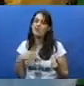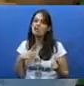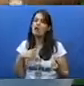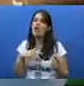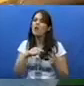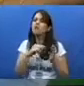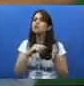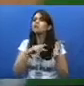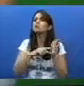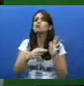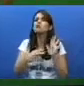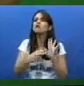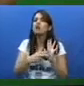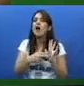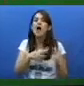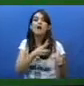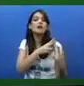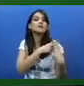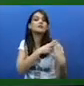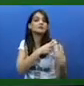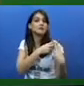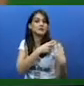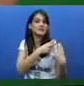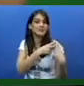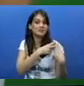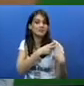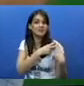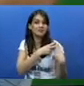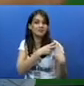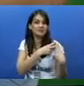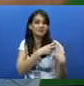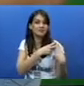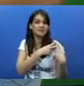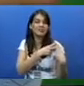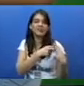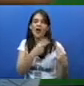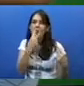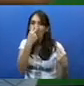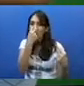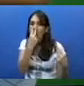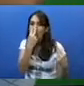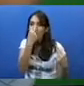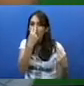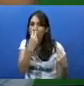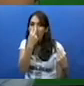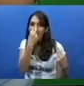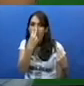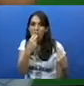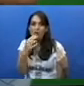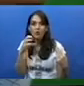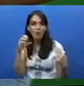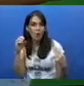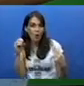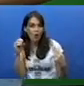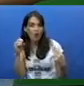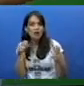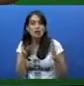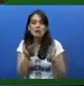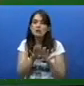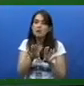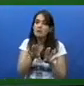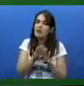sinal responsável pela nasalização do O e do A. O que